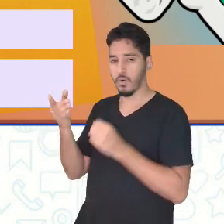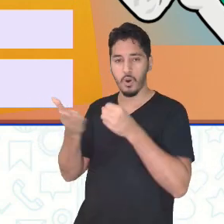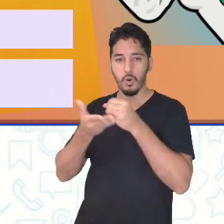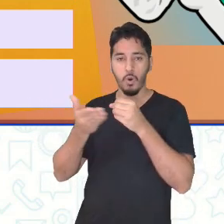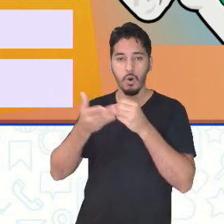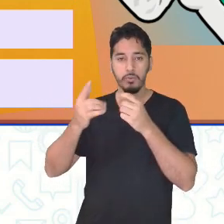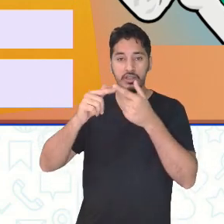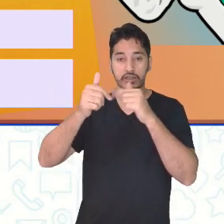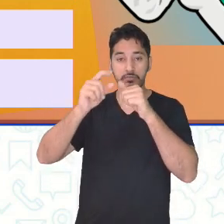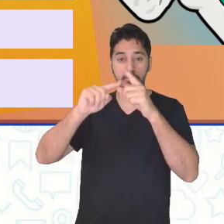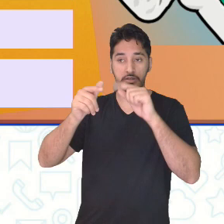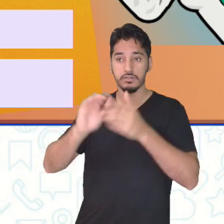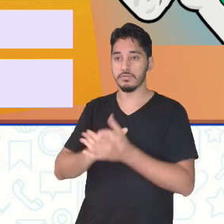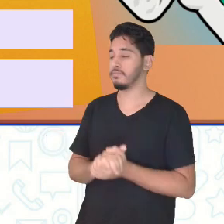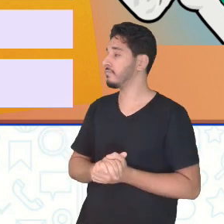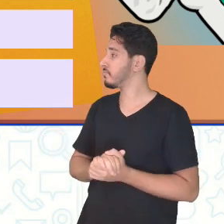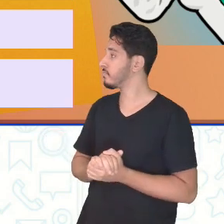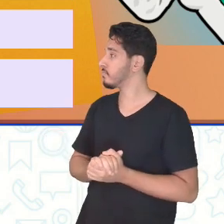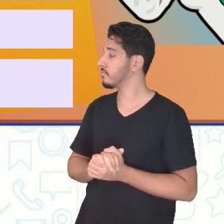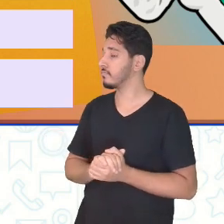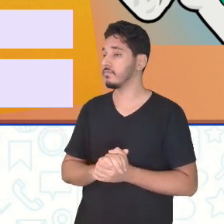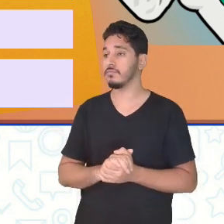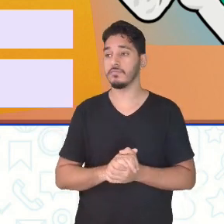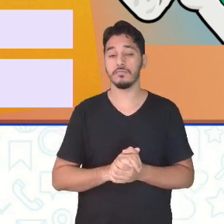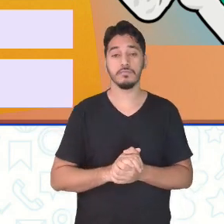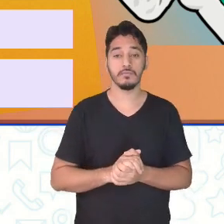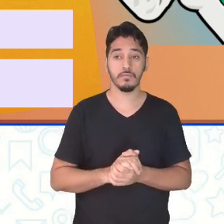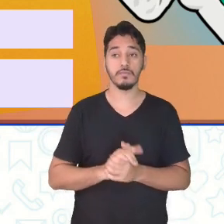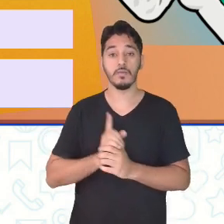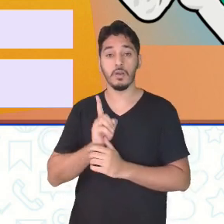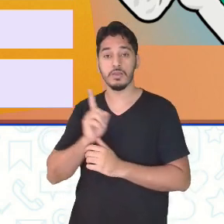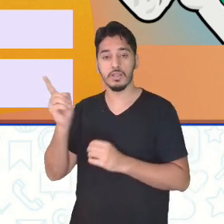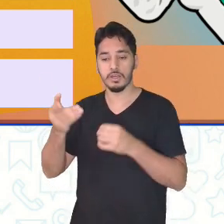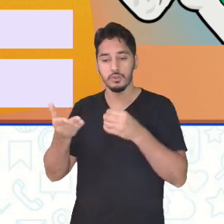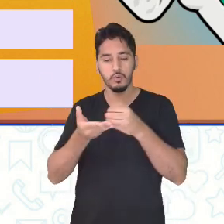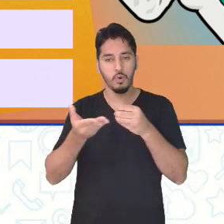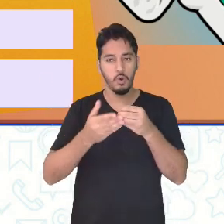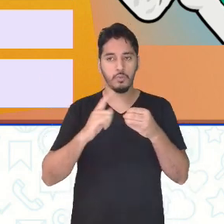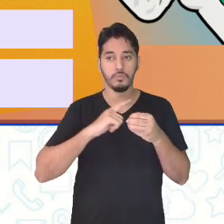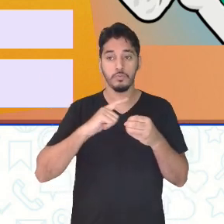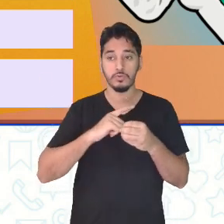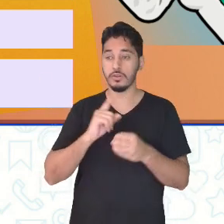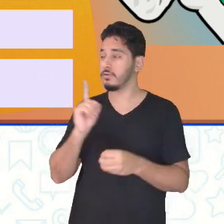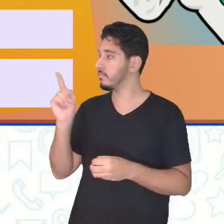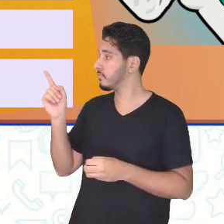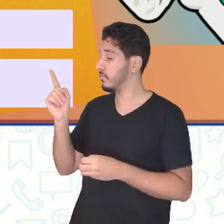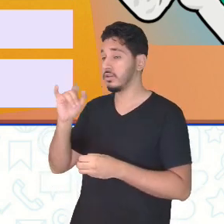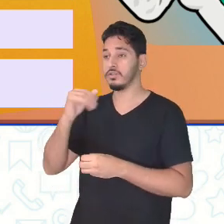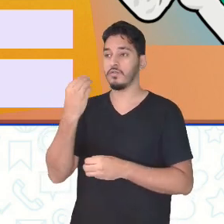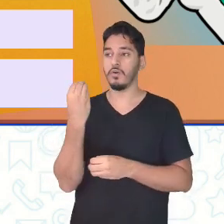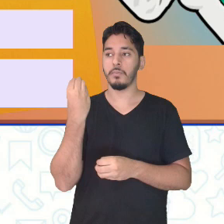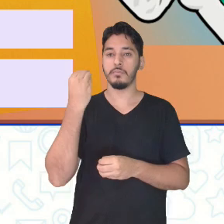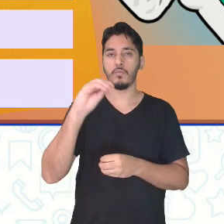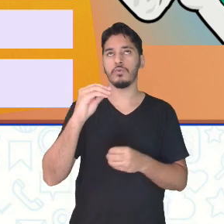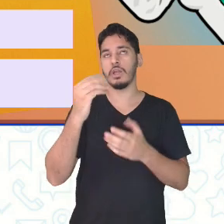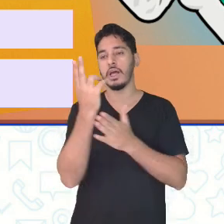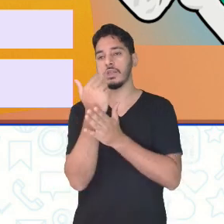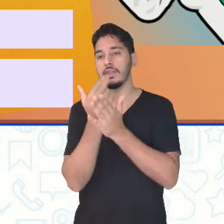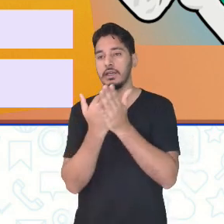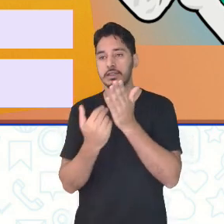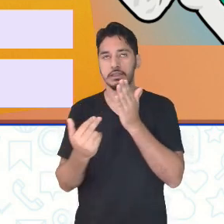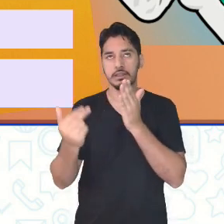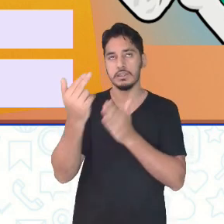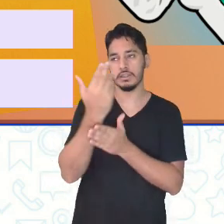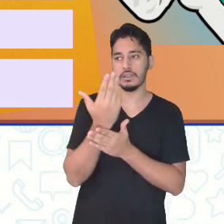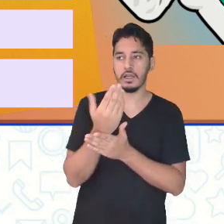vou explicar. Vejam, então nesse becker eu tenho, se for colocar, vou desenhar, se eu